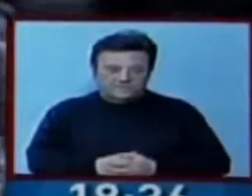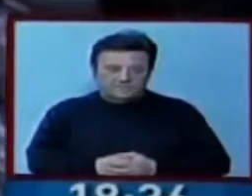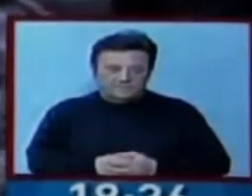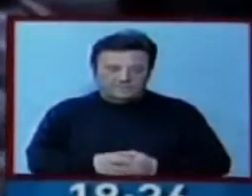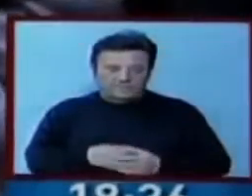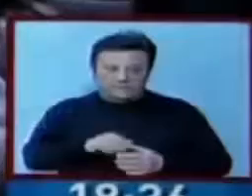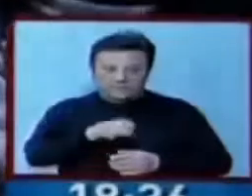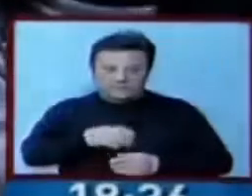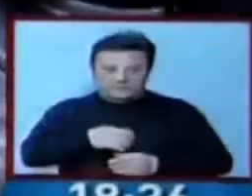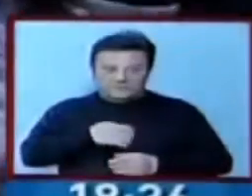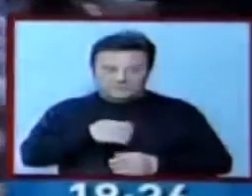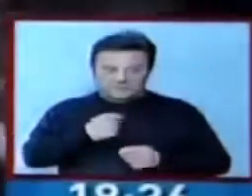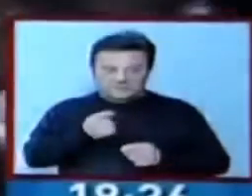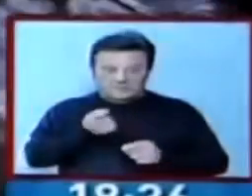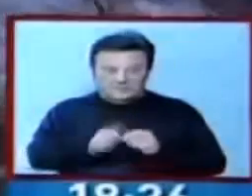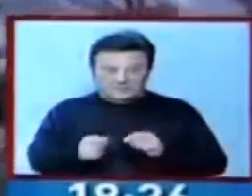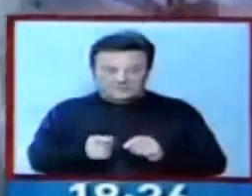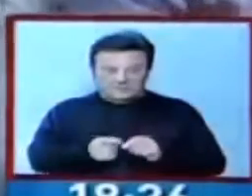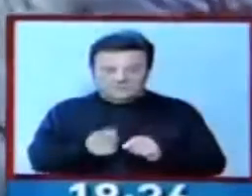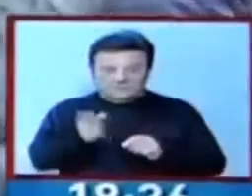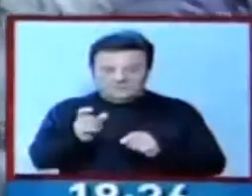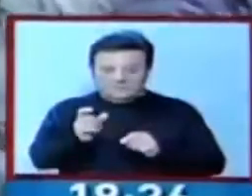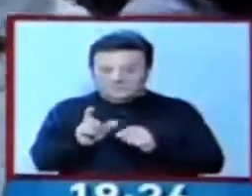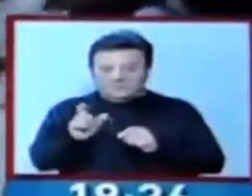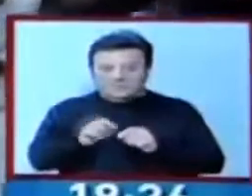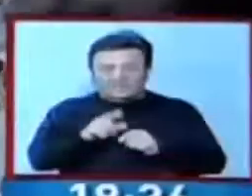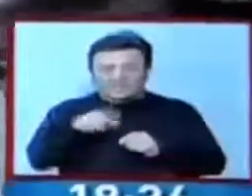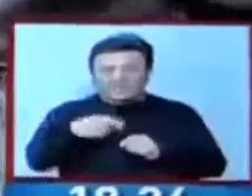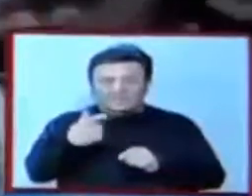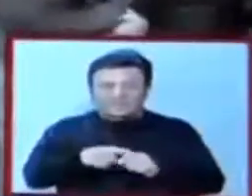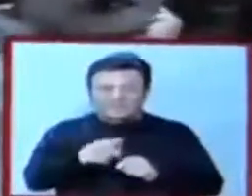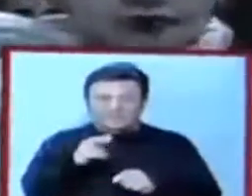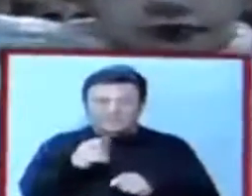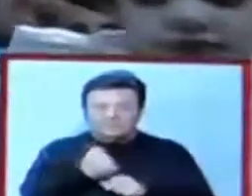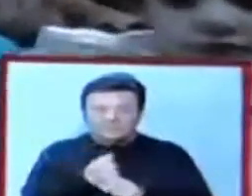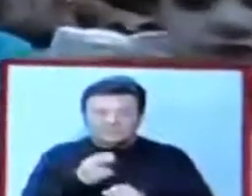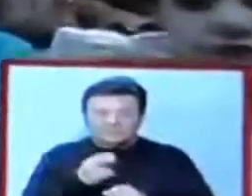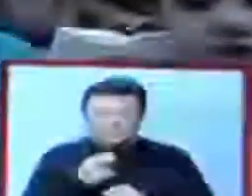Vocês acendem um rastilho e este rastilho depois vai disparar 36 disparos, que é o número de envoltos.